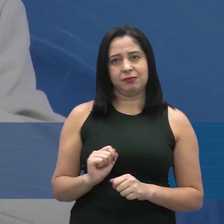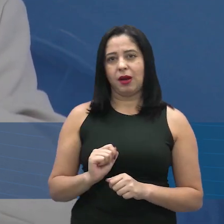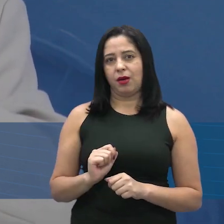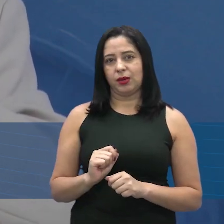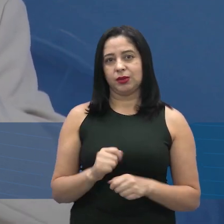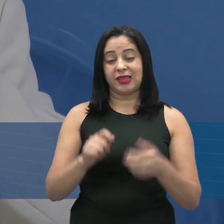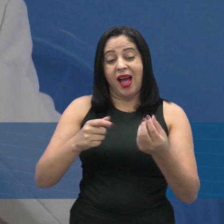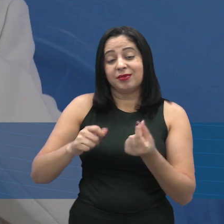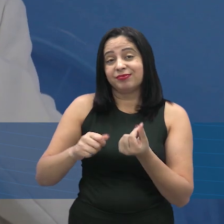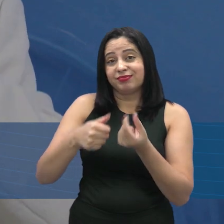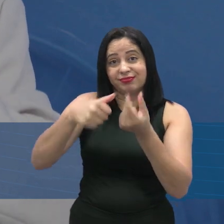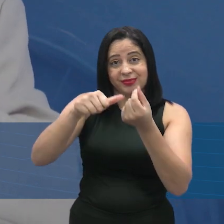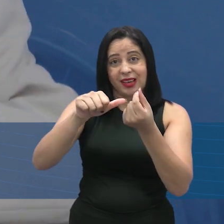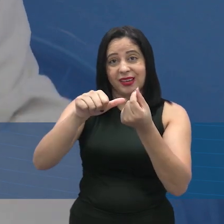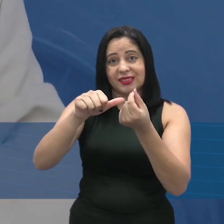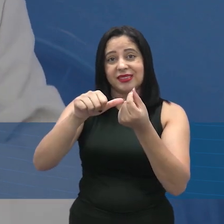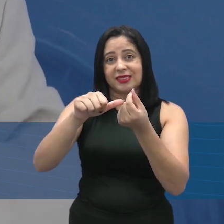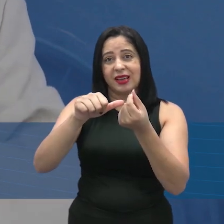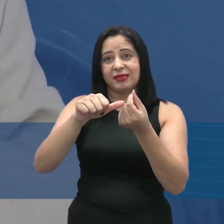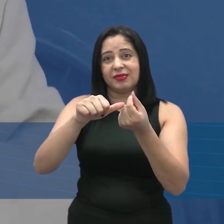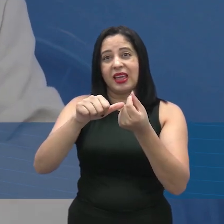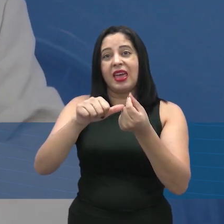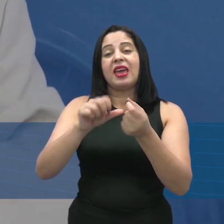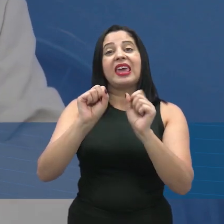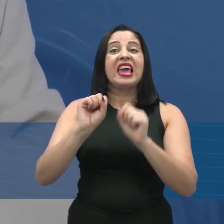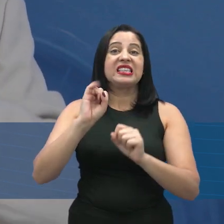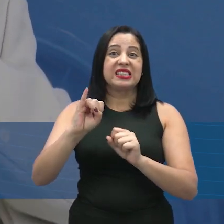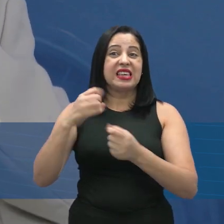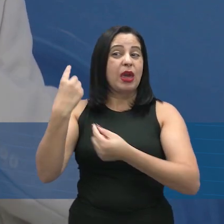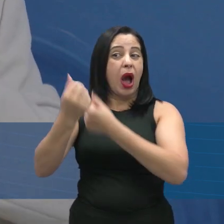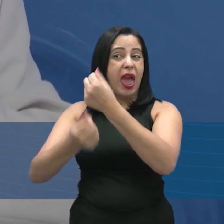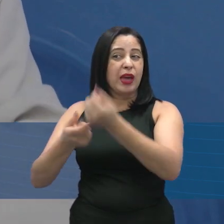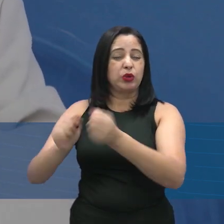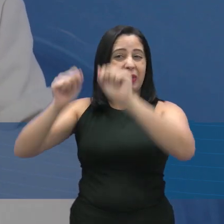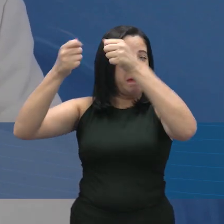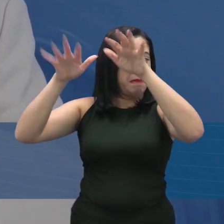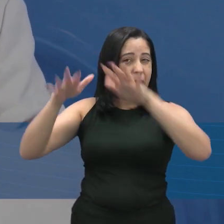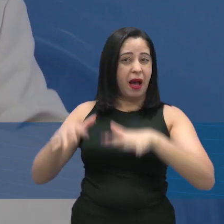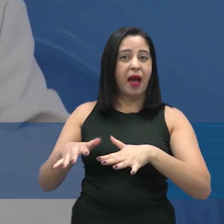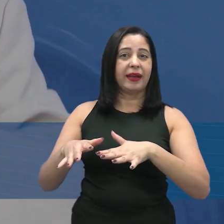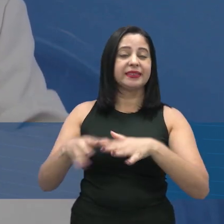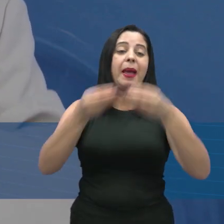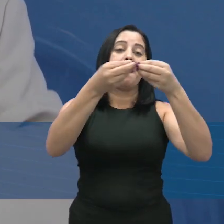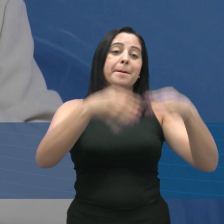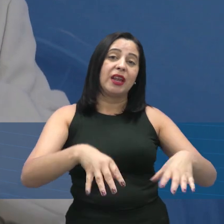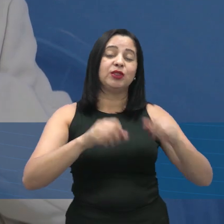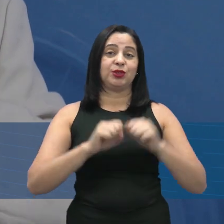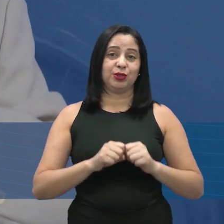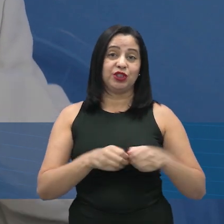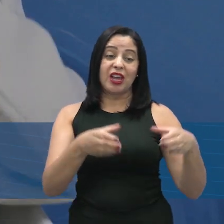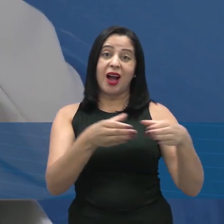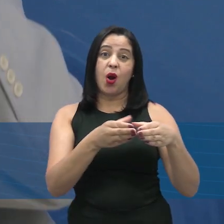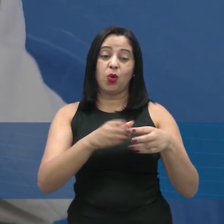média. É aquela classe mais vulnerável às crises econômicas, é a mais vulnerável ao quadro inflacionário, é a